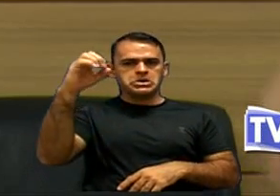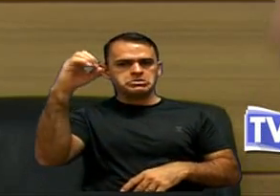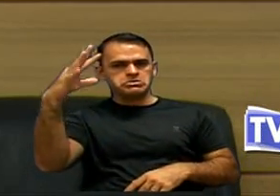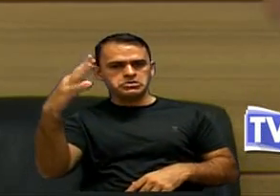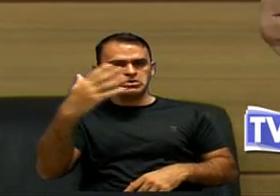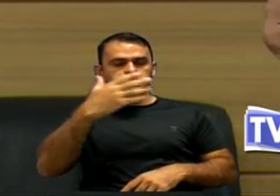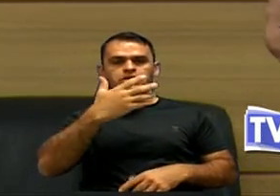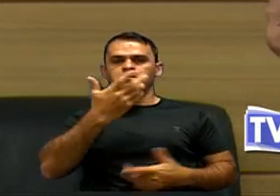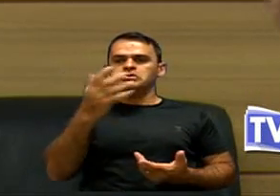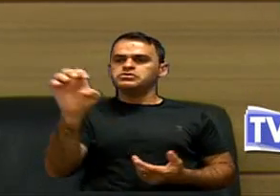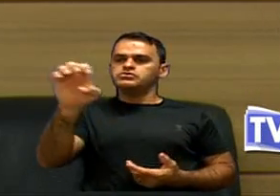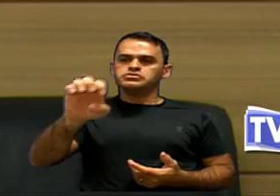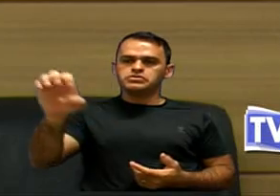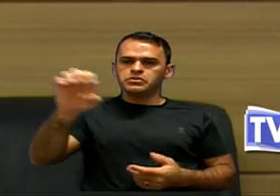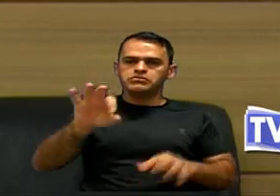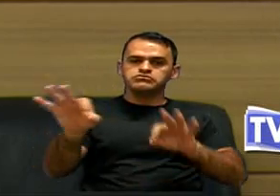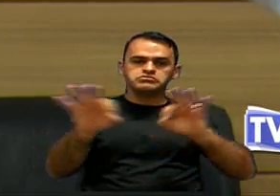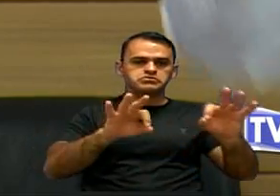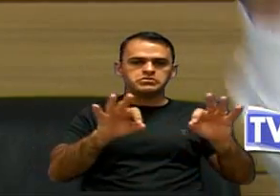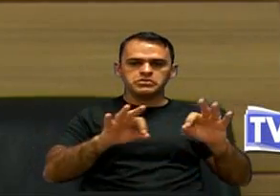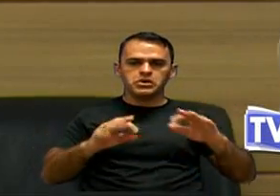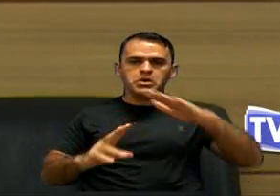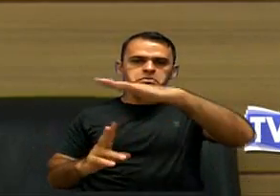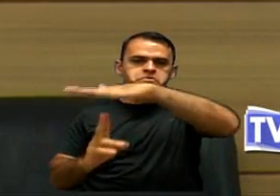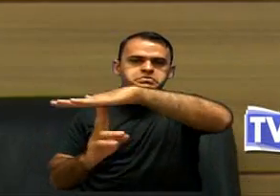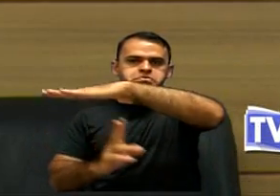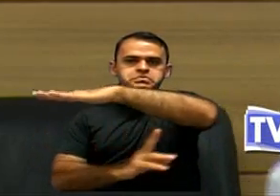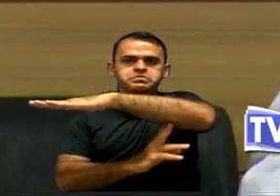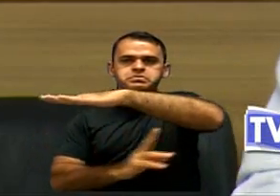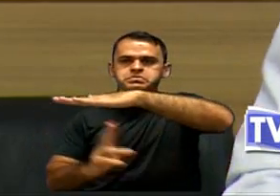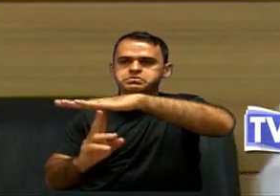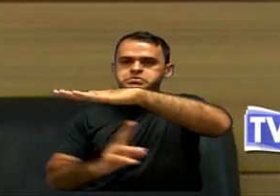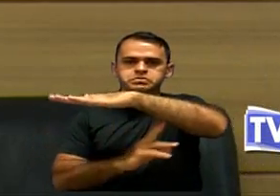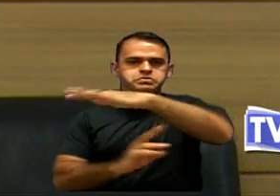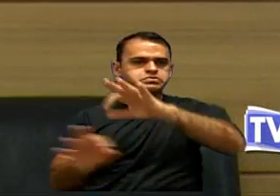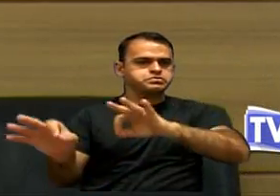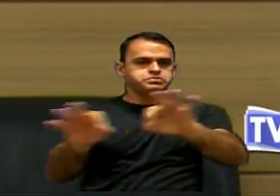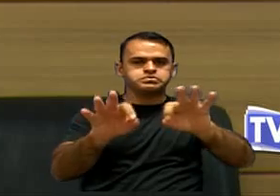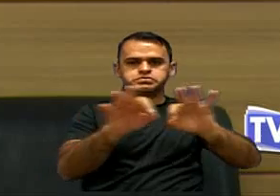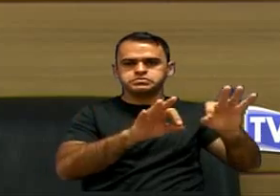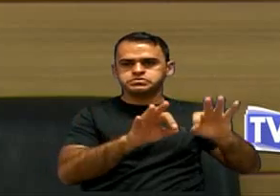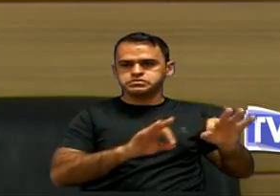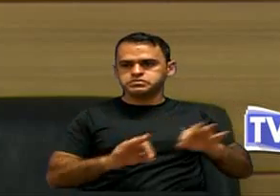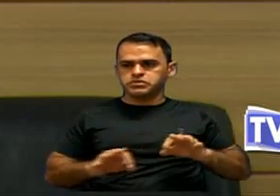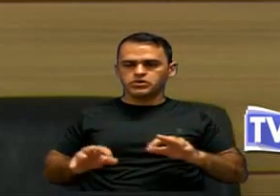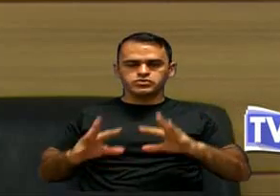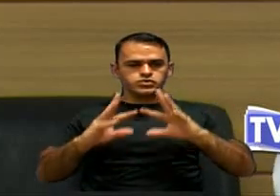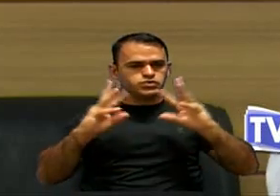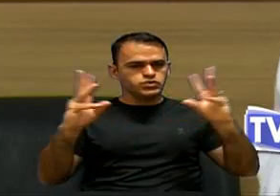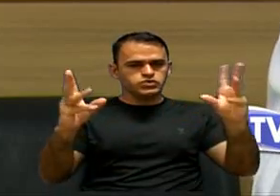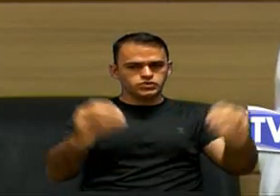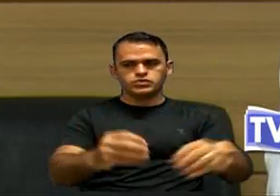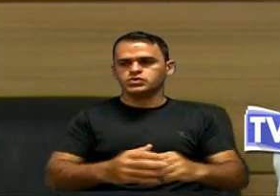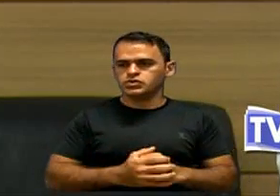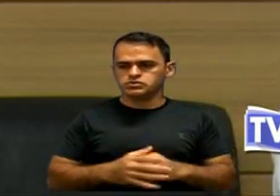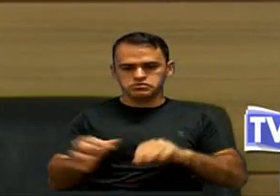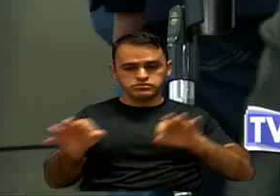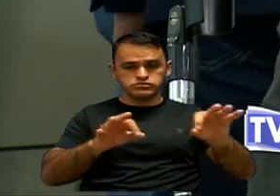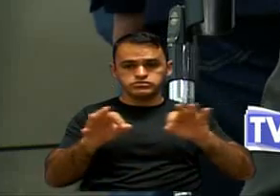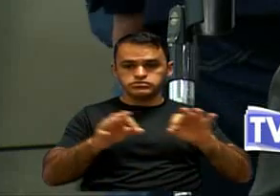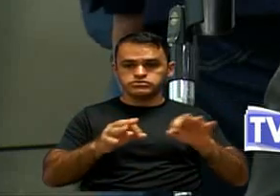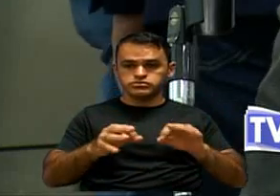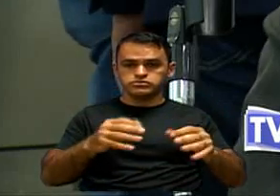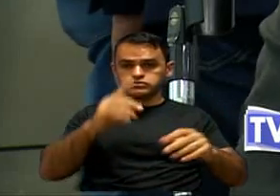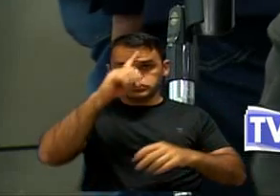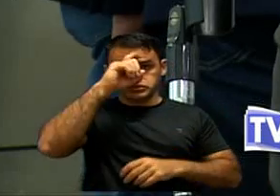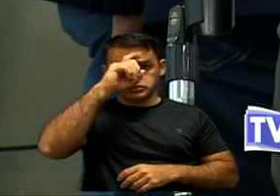fez um viaduto para fazer o retorno, porque o pano de fundo é o hospital. O pano de fundo é o hospital. Ah,